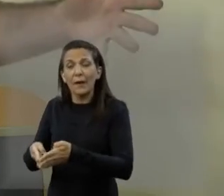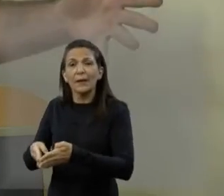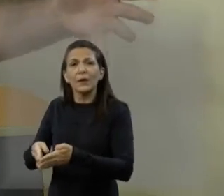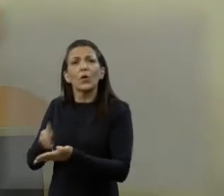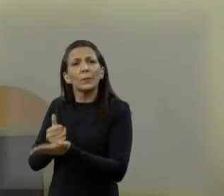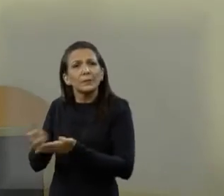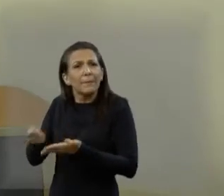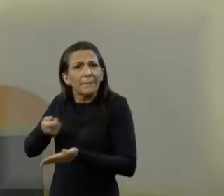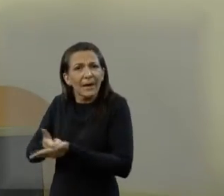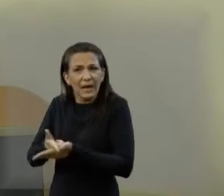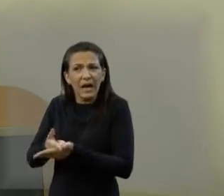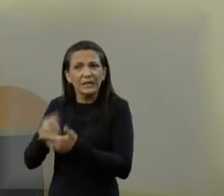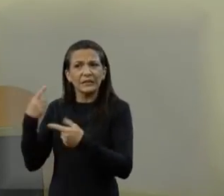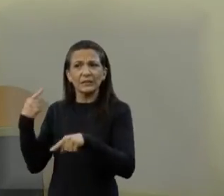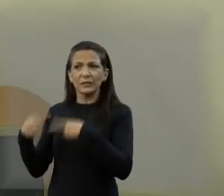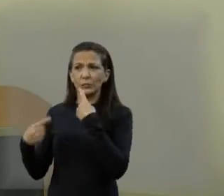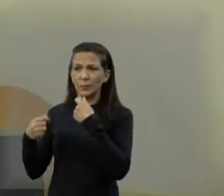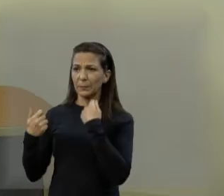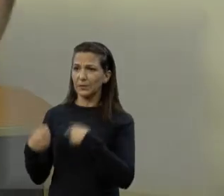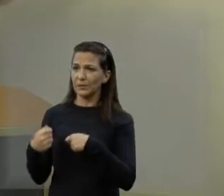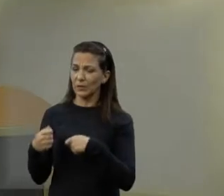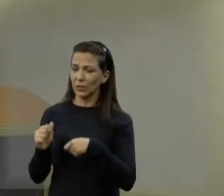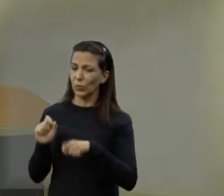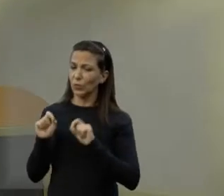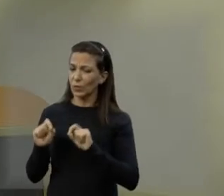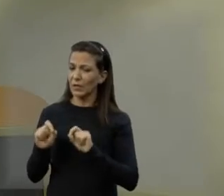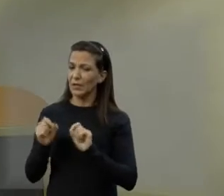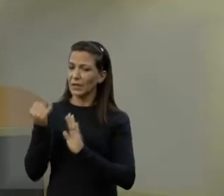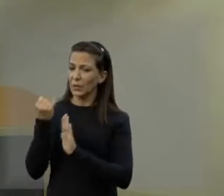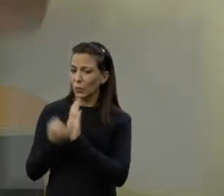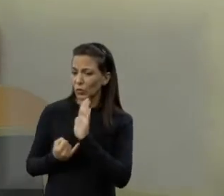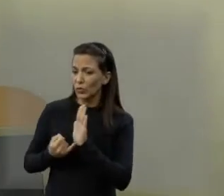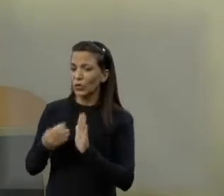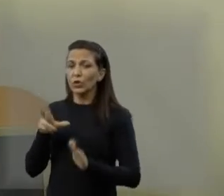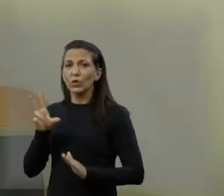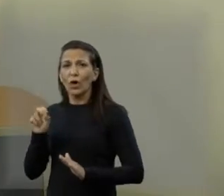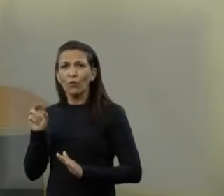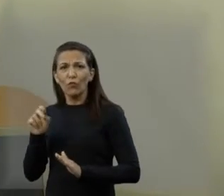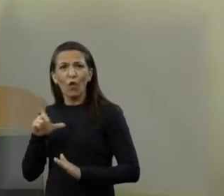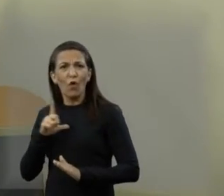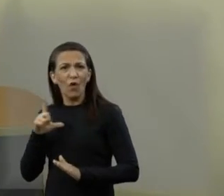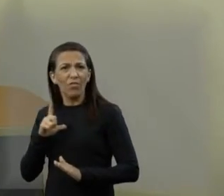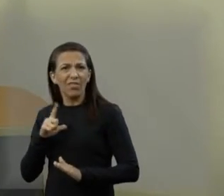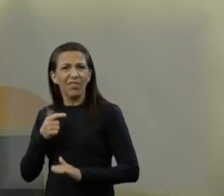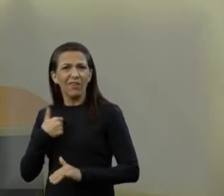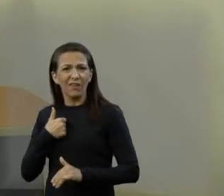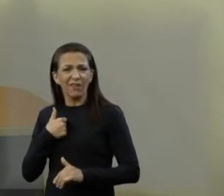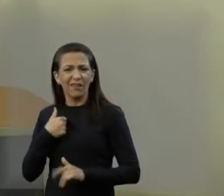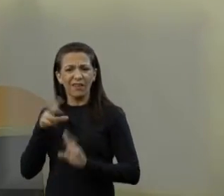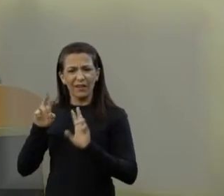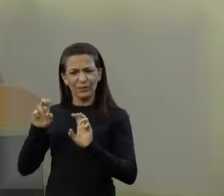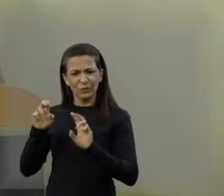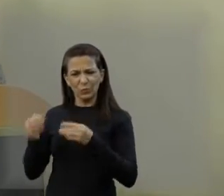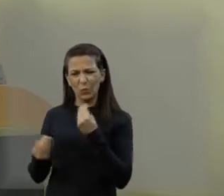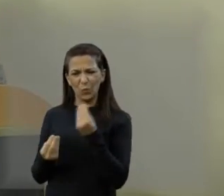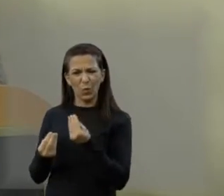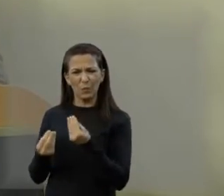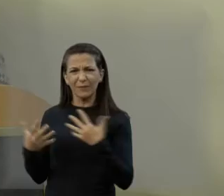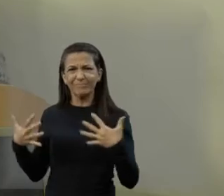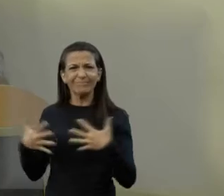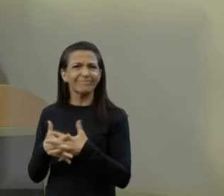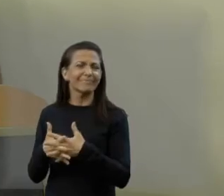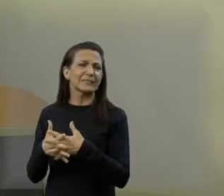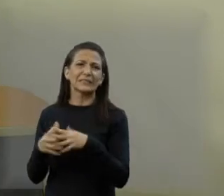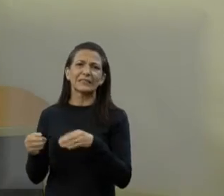começar a pagar isso é um debate aqui é comprar então vai ter o IPTU da minha vozinha é assim que nós vamos tratar um assunto dessa magnitude é muito